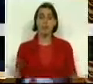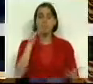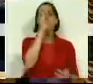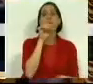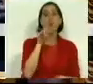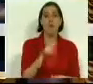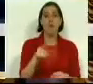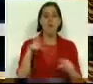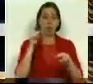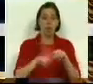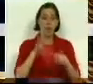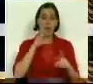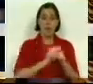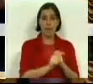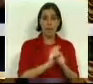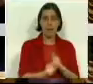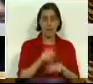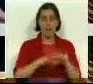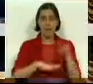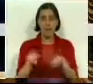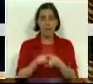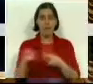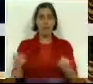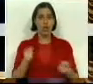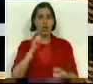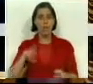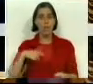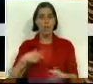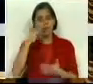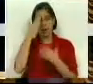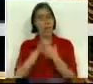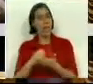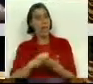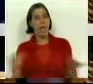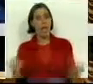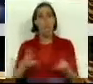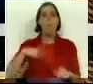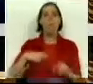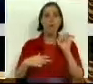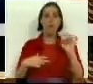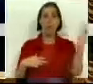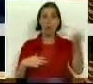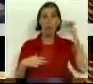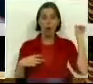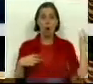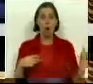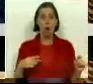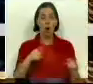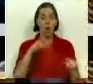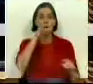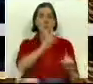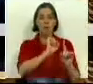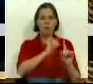Governo, no caso dos cortes das pensões, está a agir como gestor de um património alheio, de um património que não lhe pertence, de um património que não